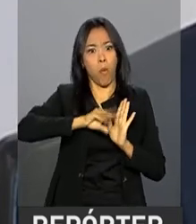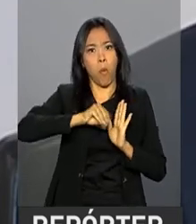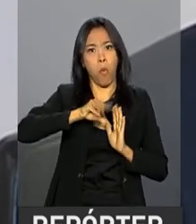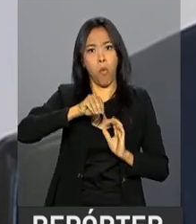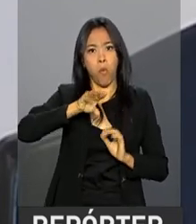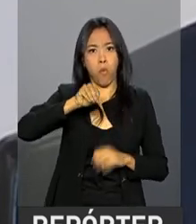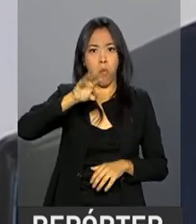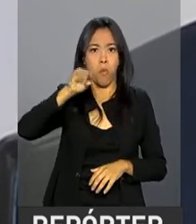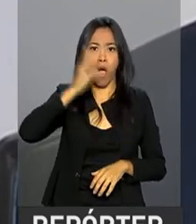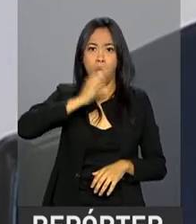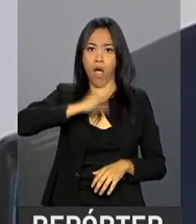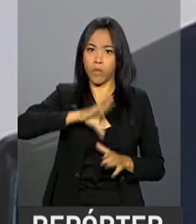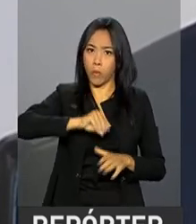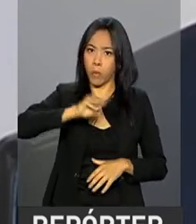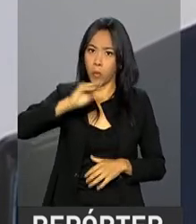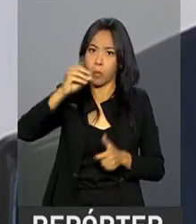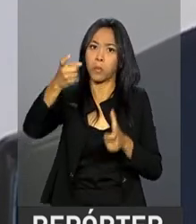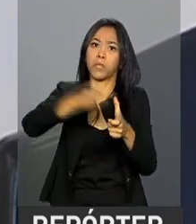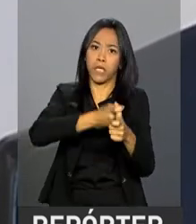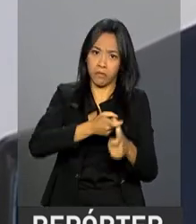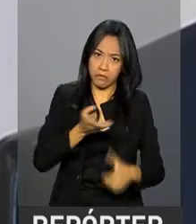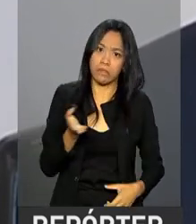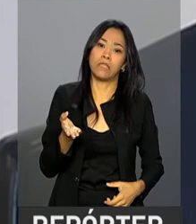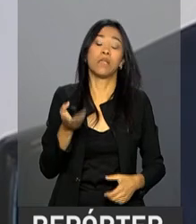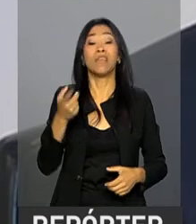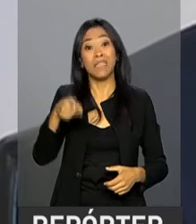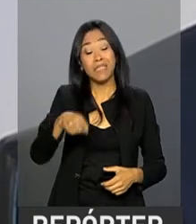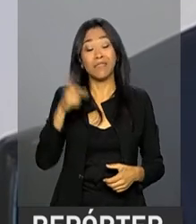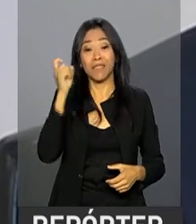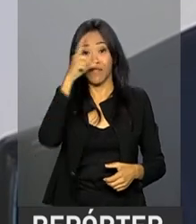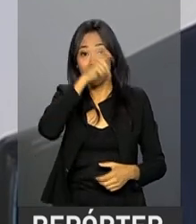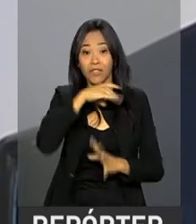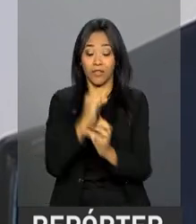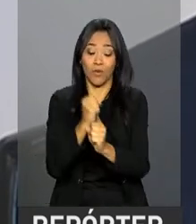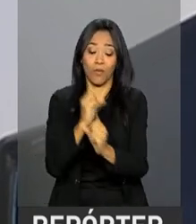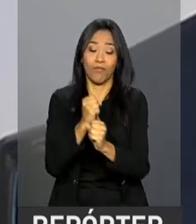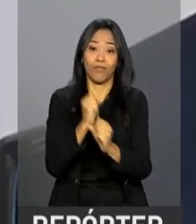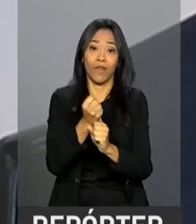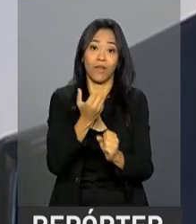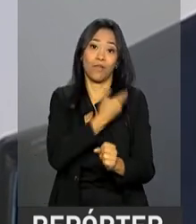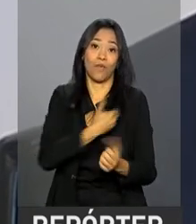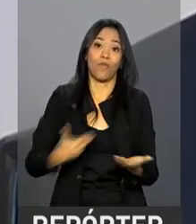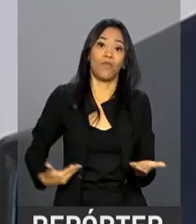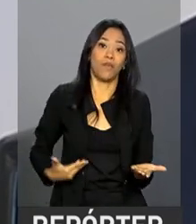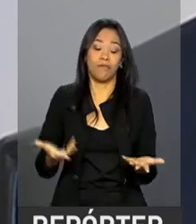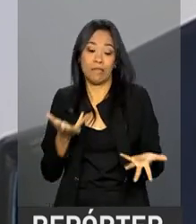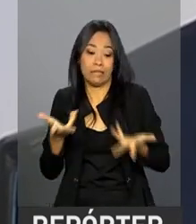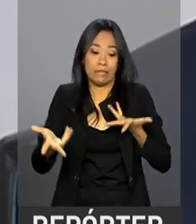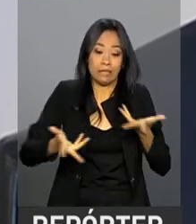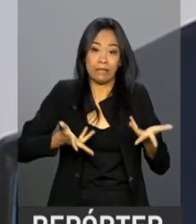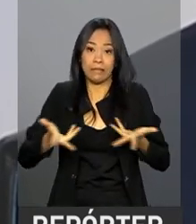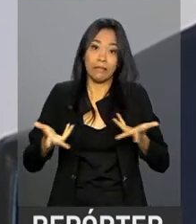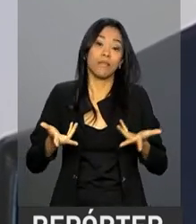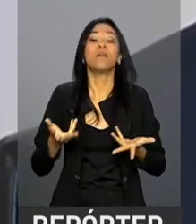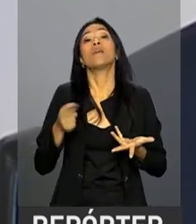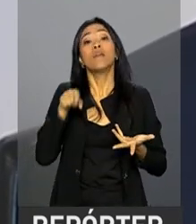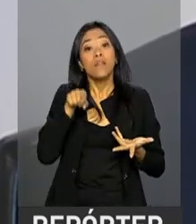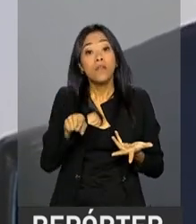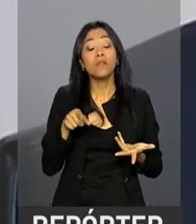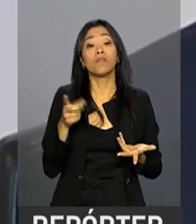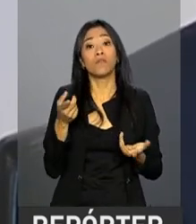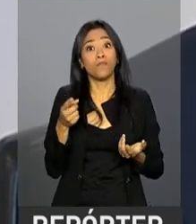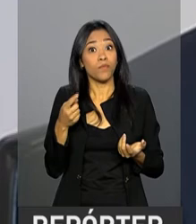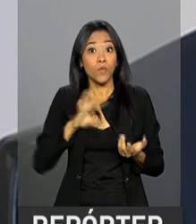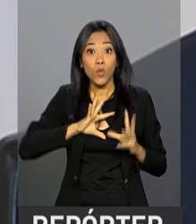muito rápida e que vem é desequilibrando as contas públicas e mais do que desequilibrando vem consumindo